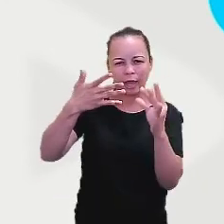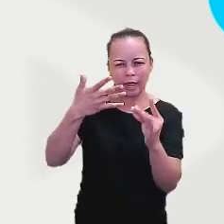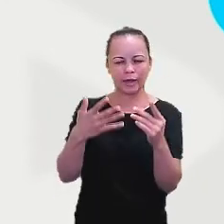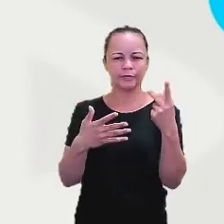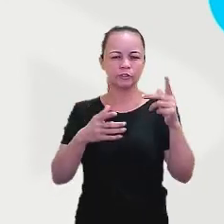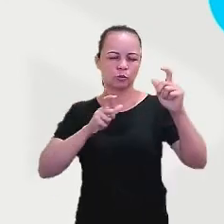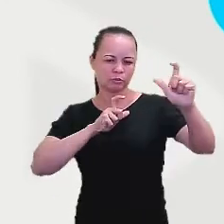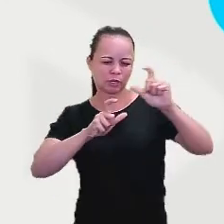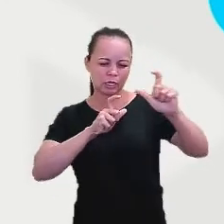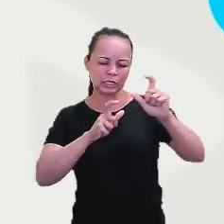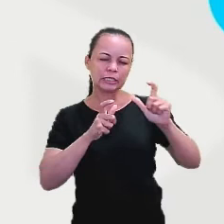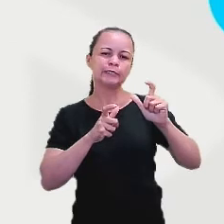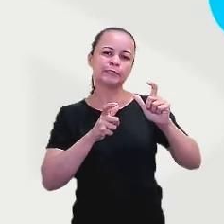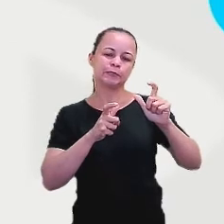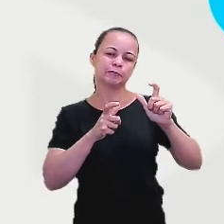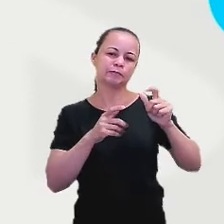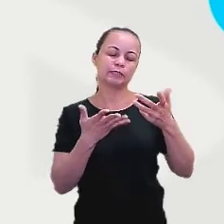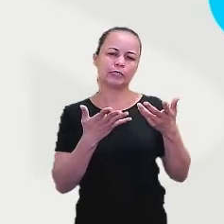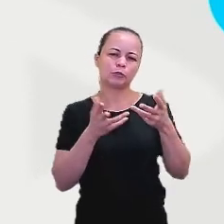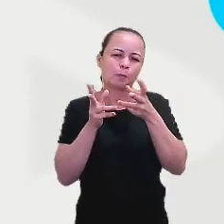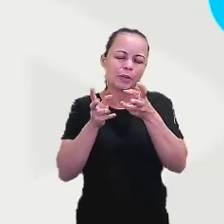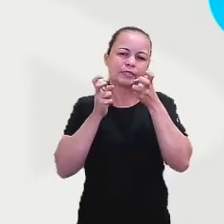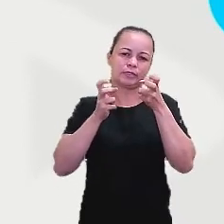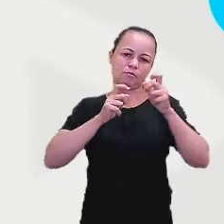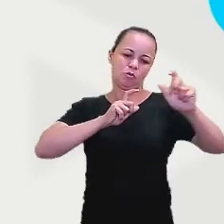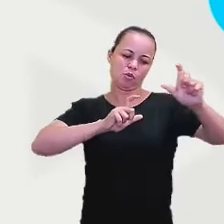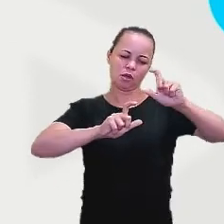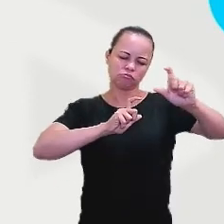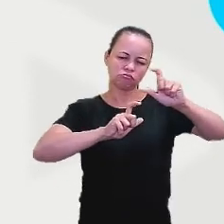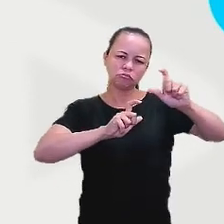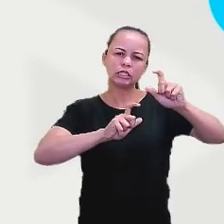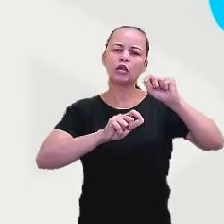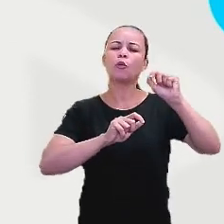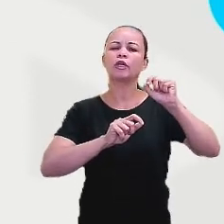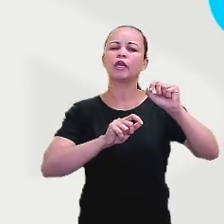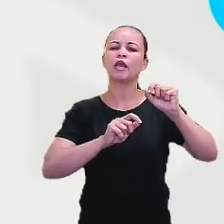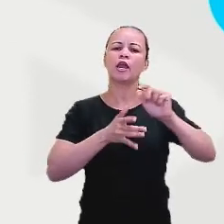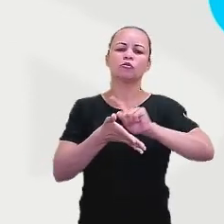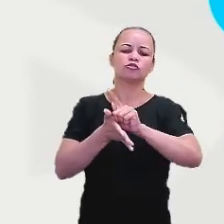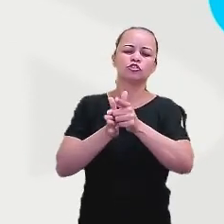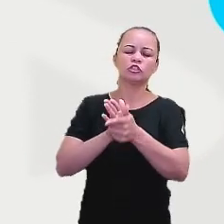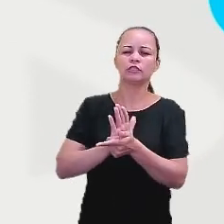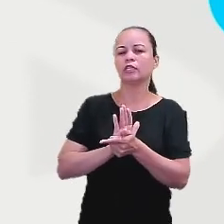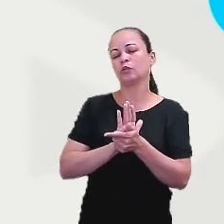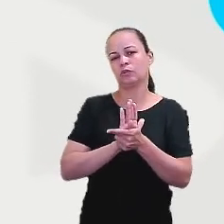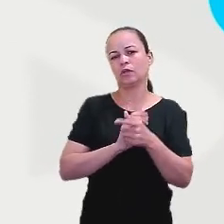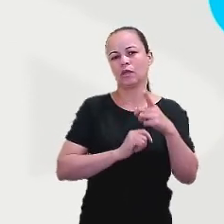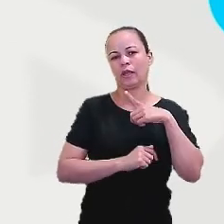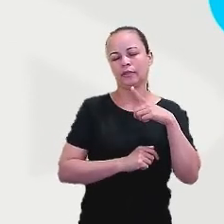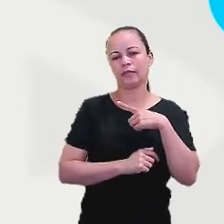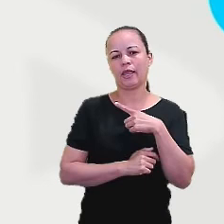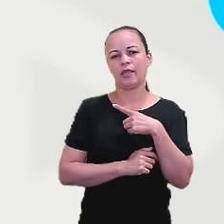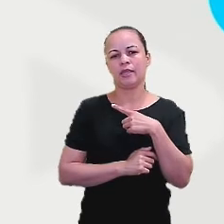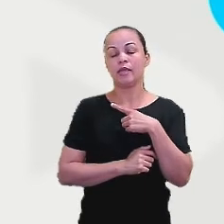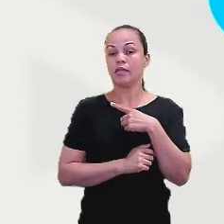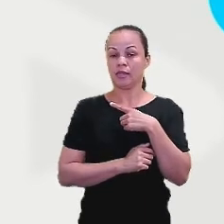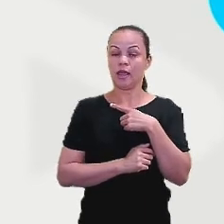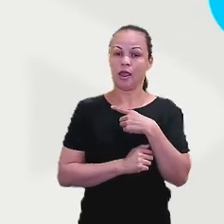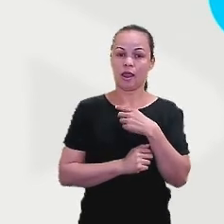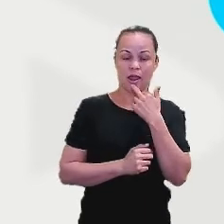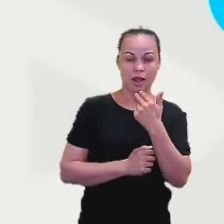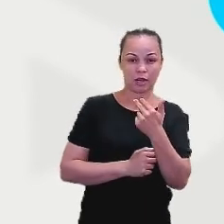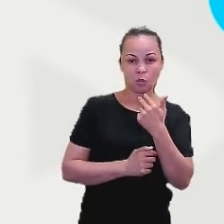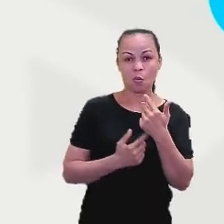ênfase, a gente percebeu que a tirinha é um gênero que tem uma linguagem mista. Ou seja, tem a